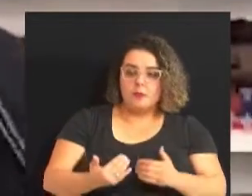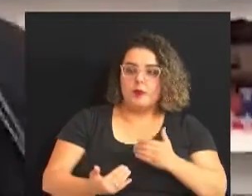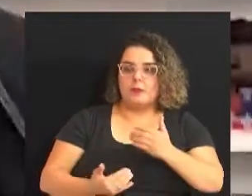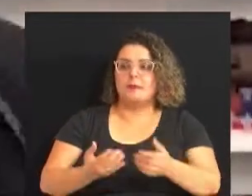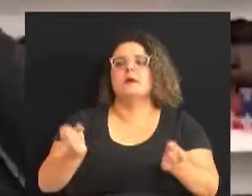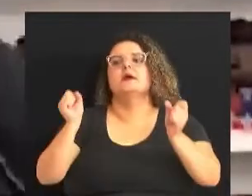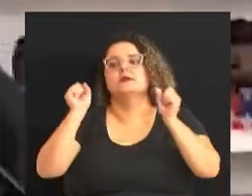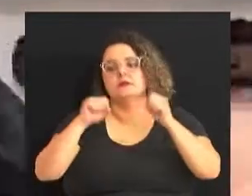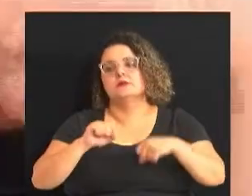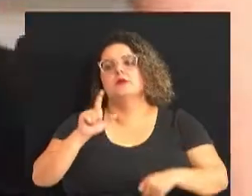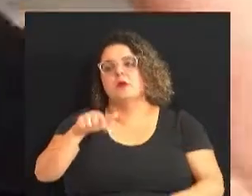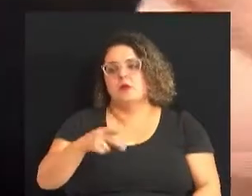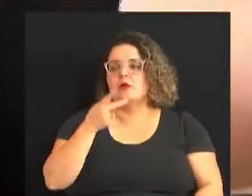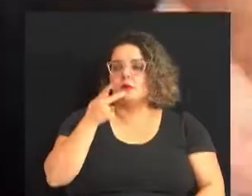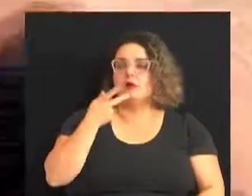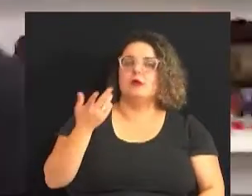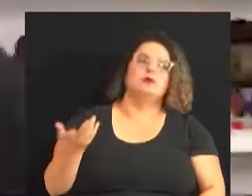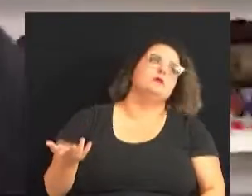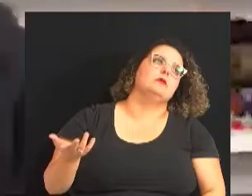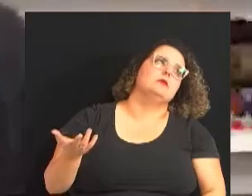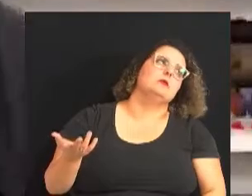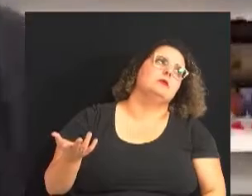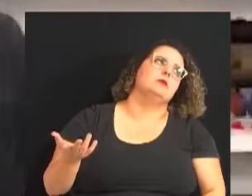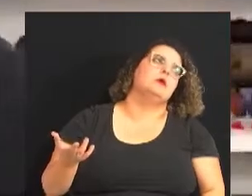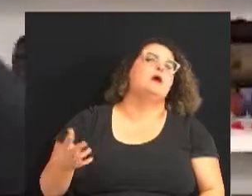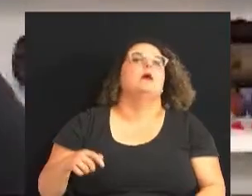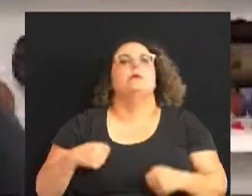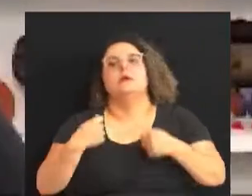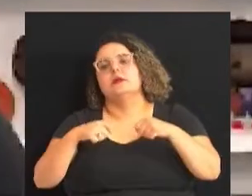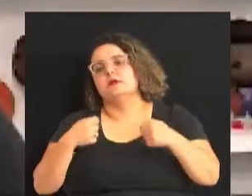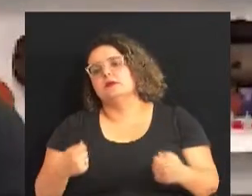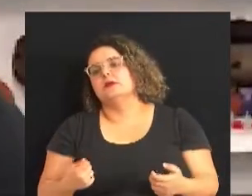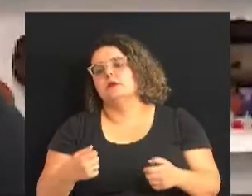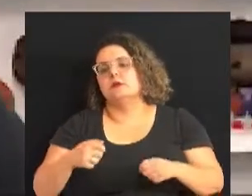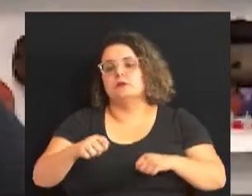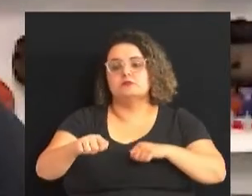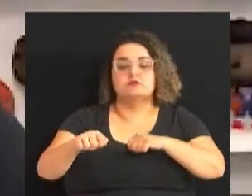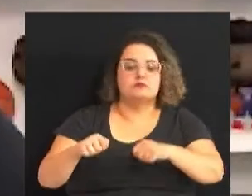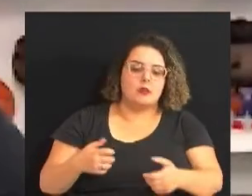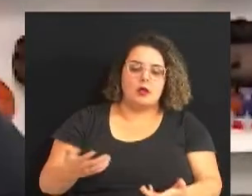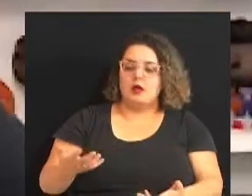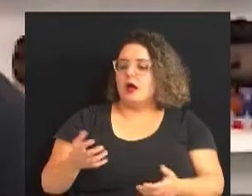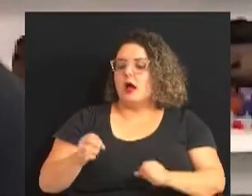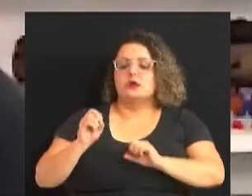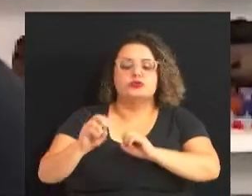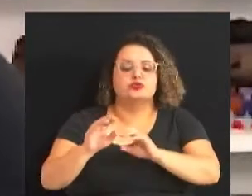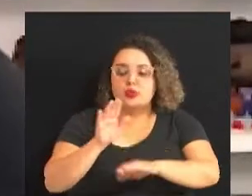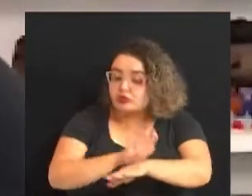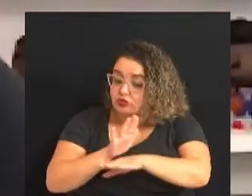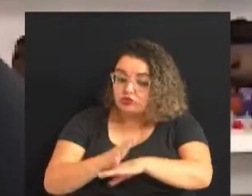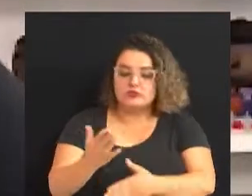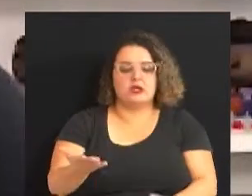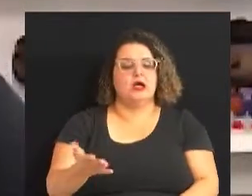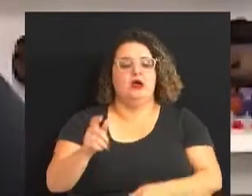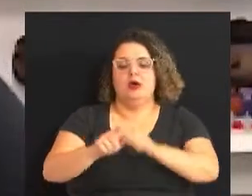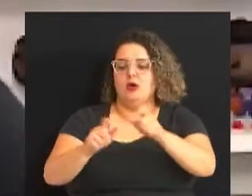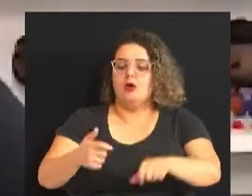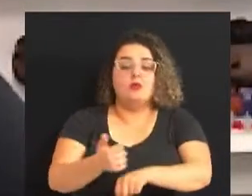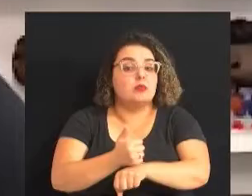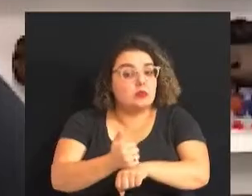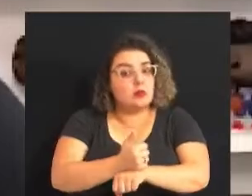daqui a pouco falar assim, a gente tem que formar jogadores para a NBA, a gente é capaz de ter jogadores